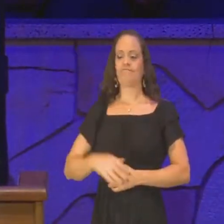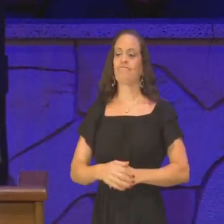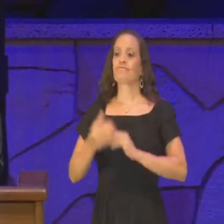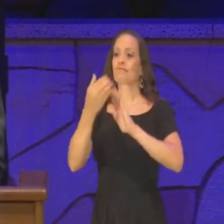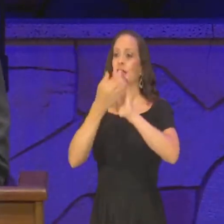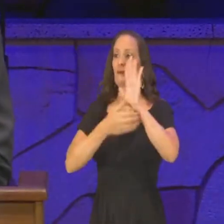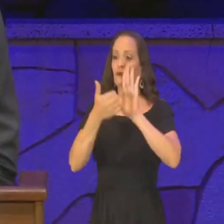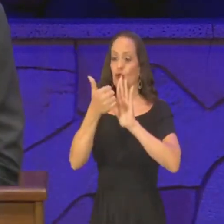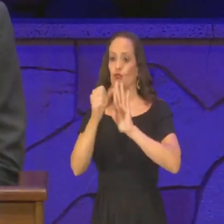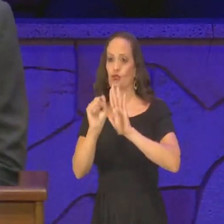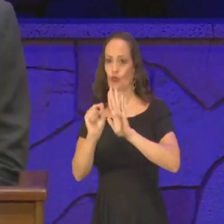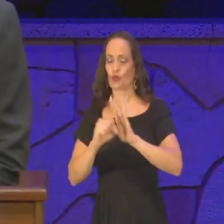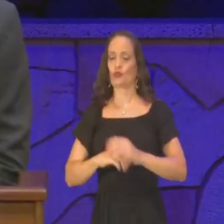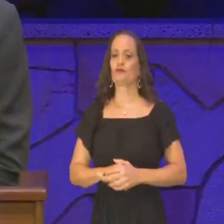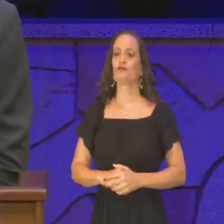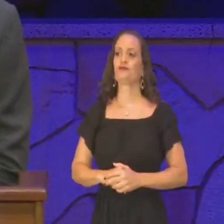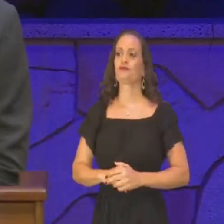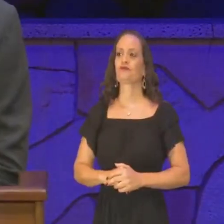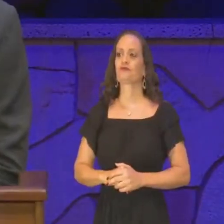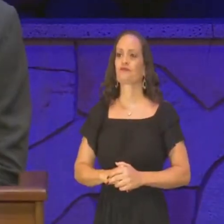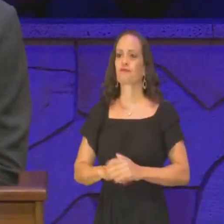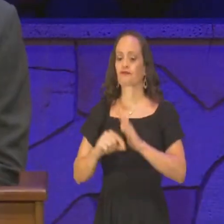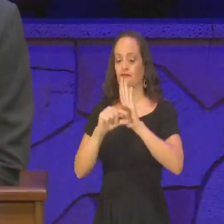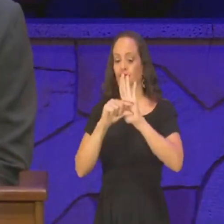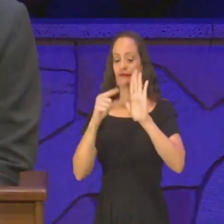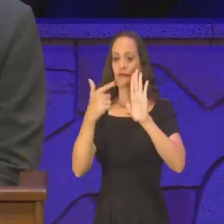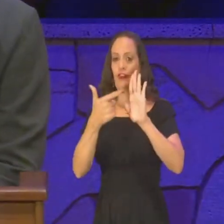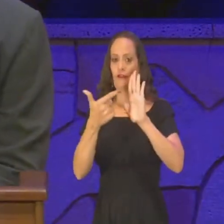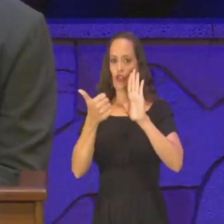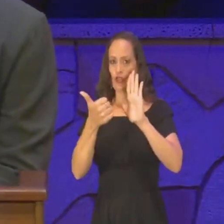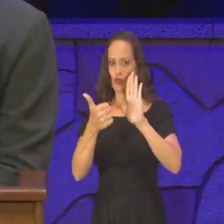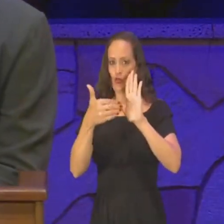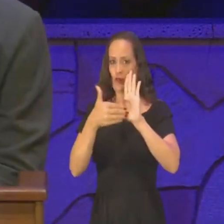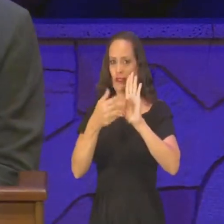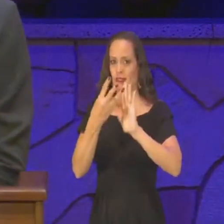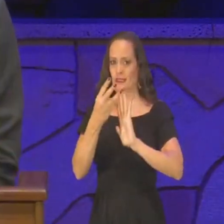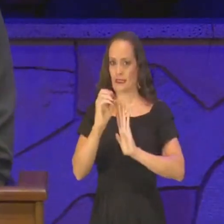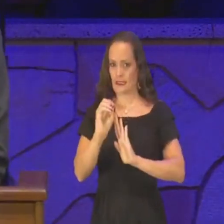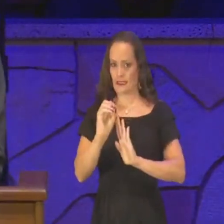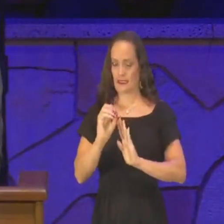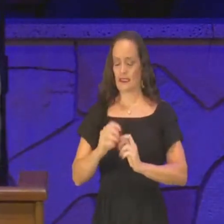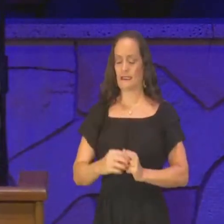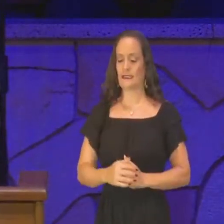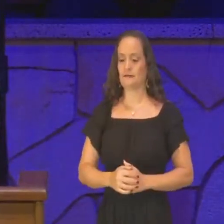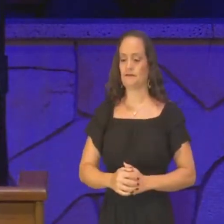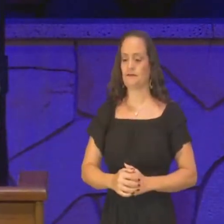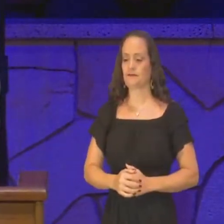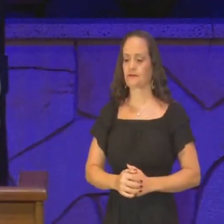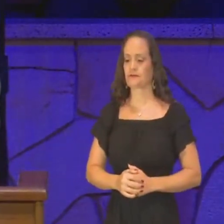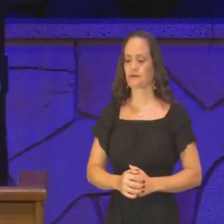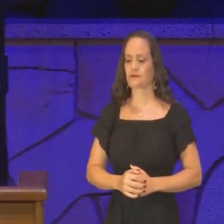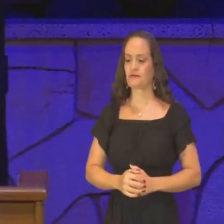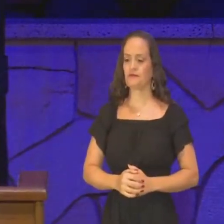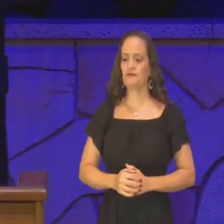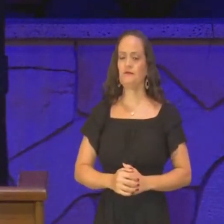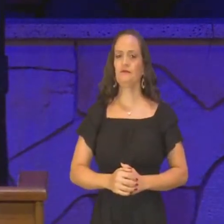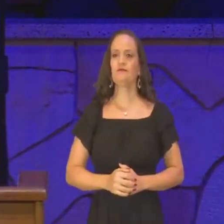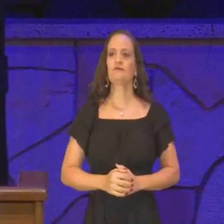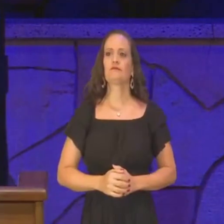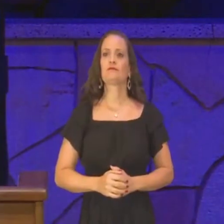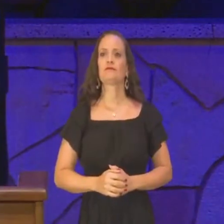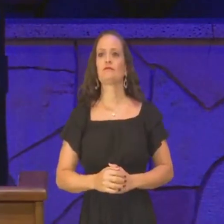capítulo 18, do verso 21 ao verso 30.